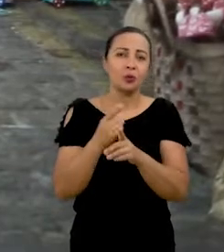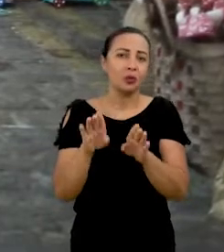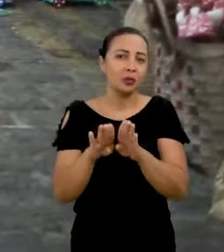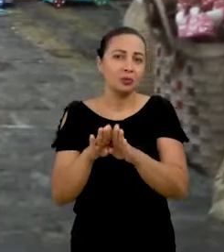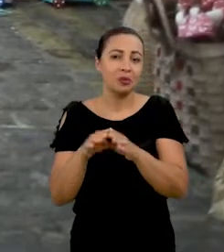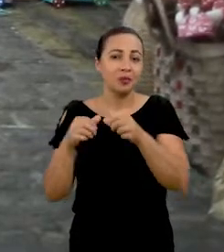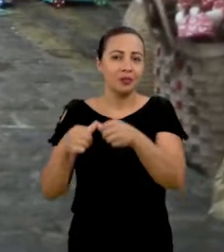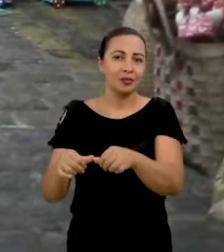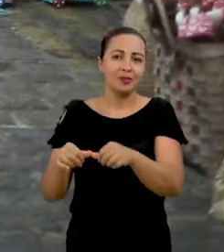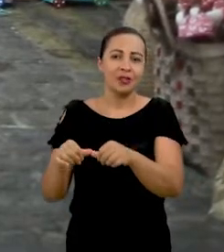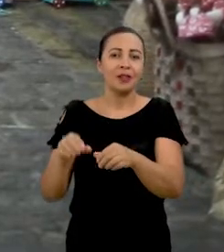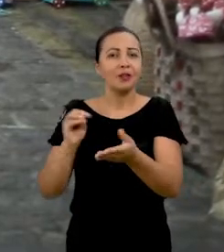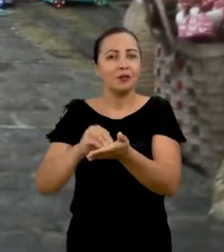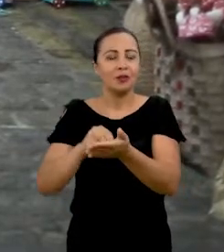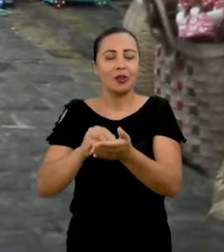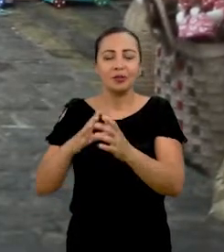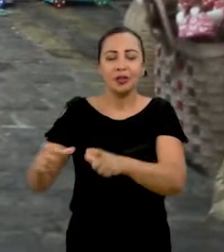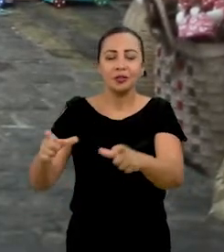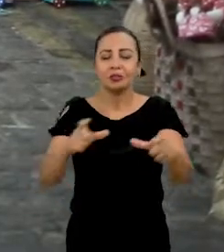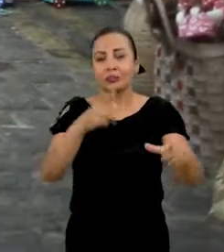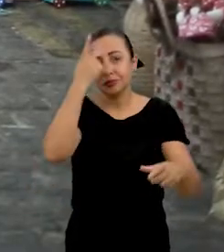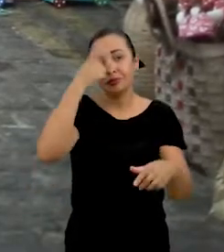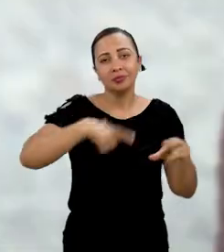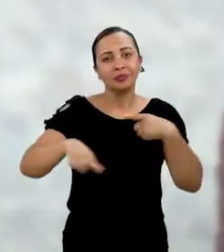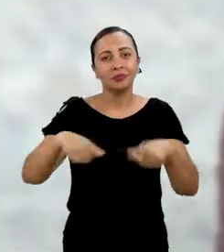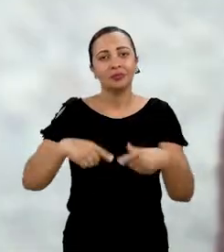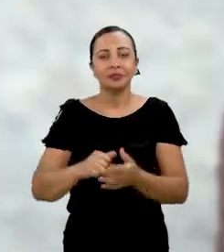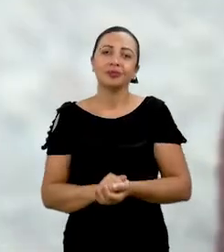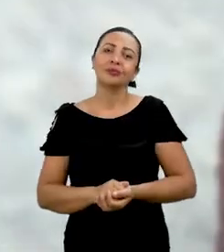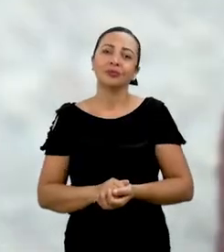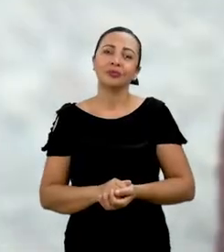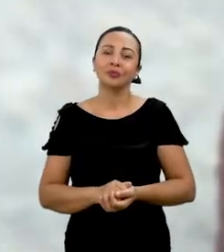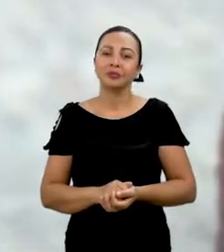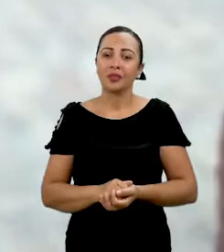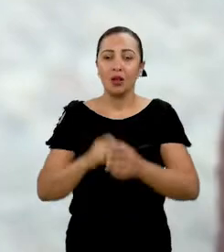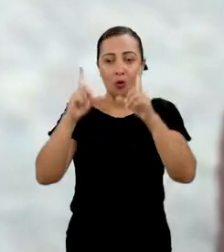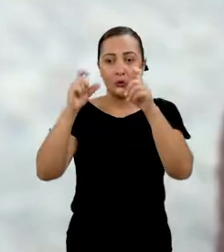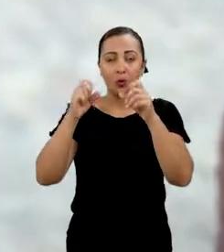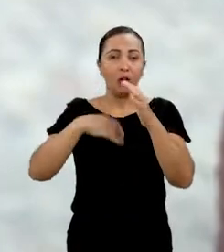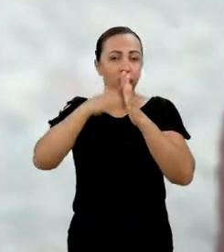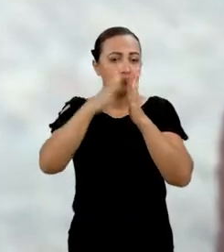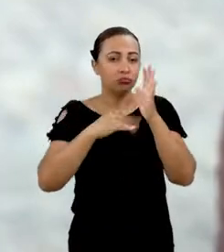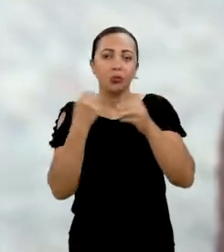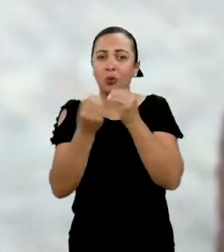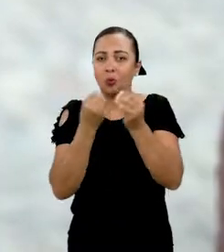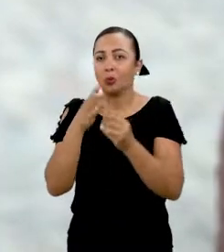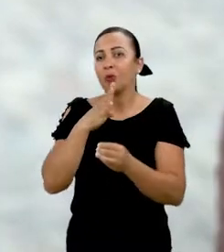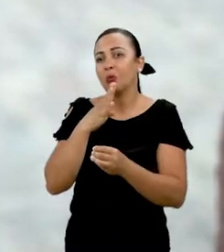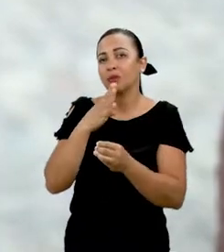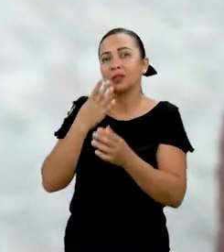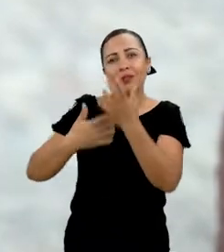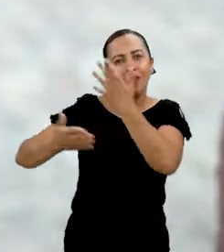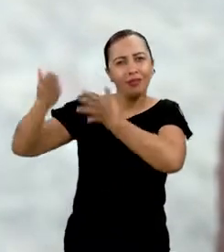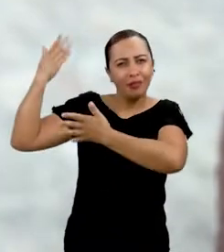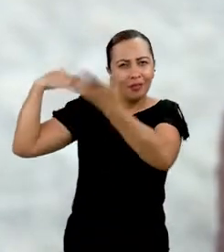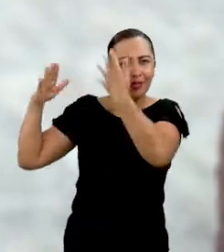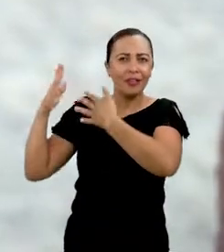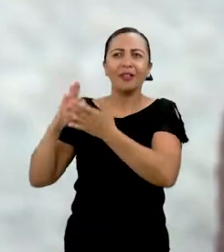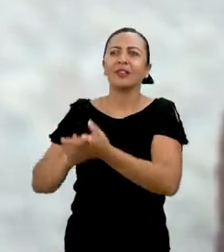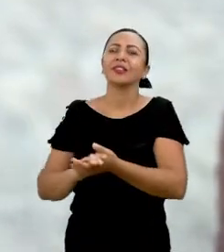encontra que eles ficam sem espaço para trabalhar. Os fotógrafos lambi-lambi, como as pessoas conheciam, né, na década